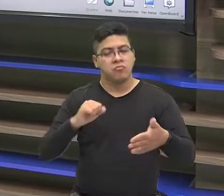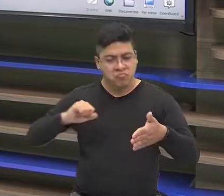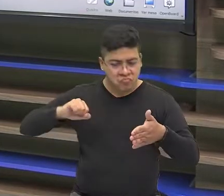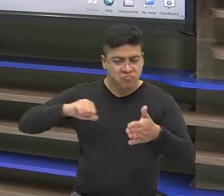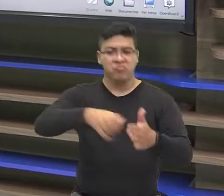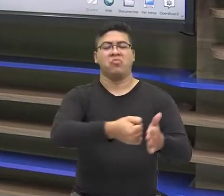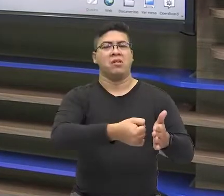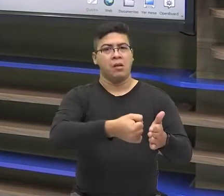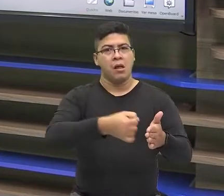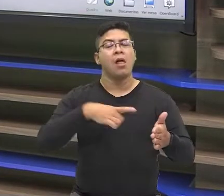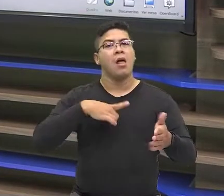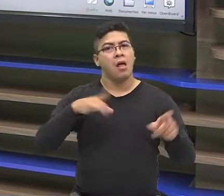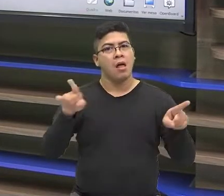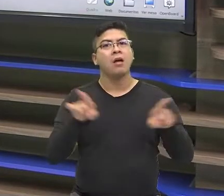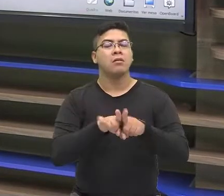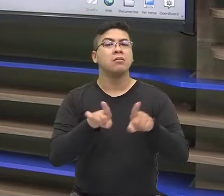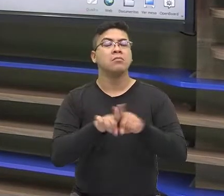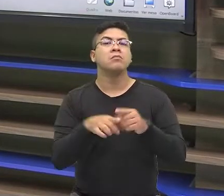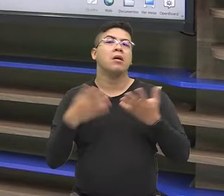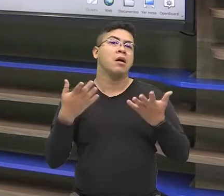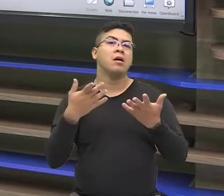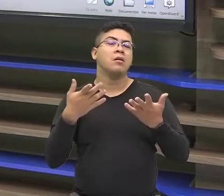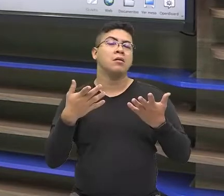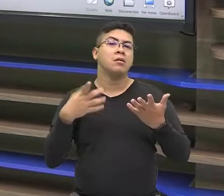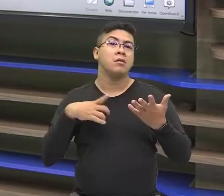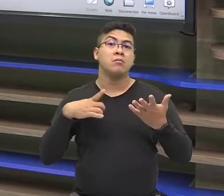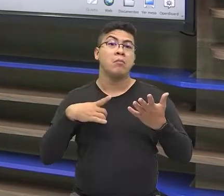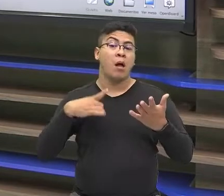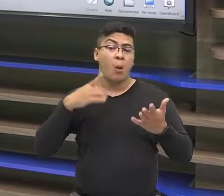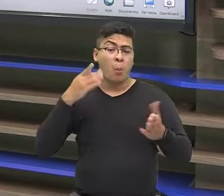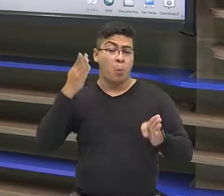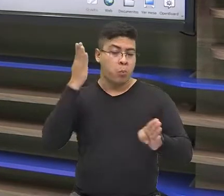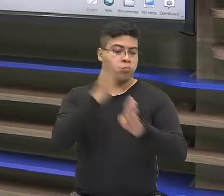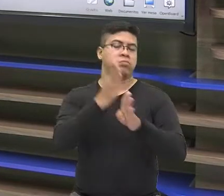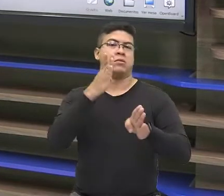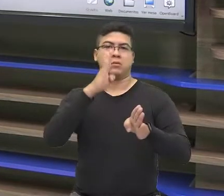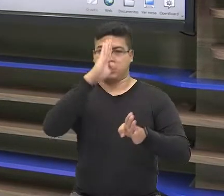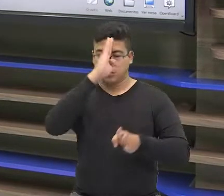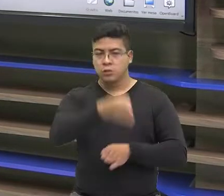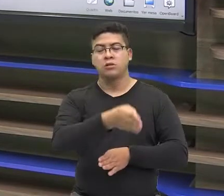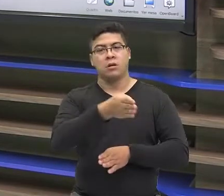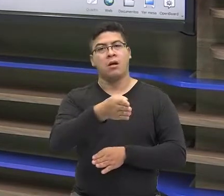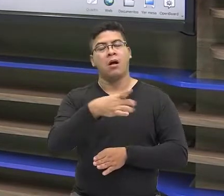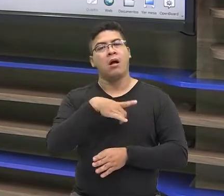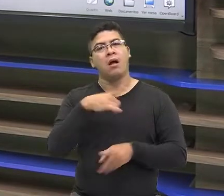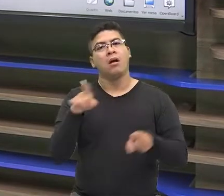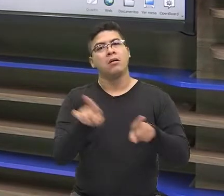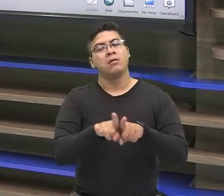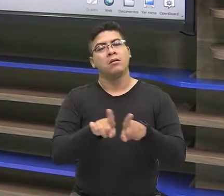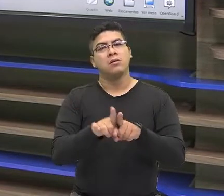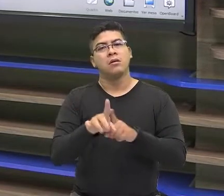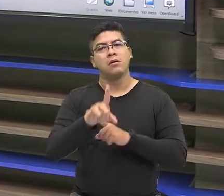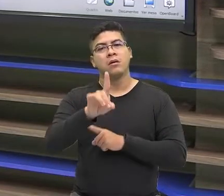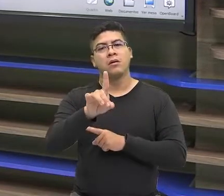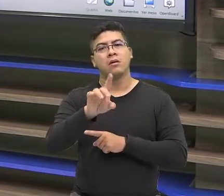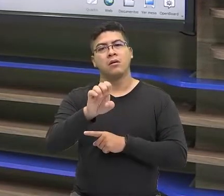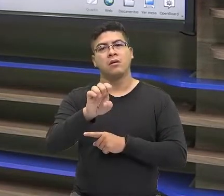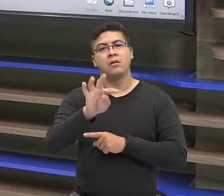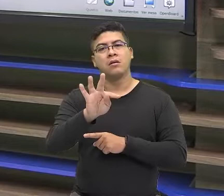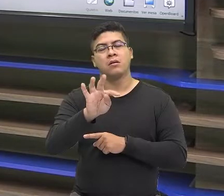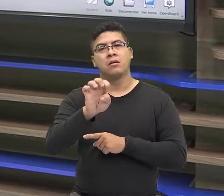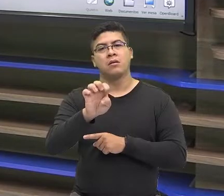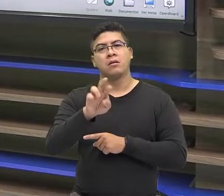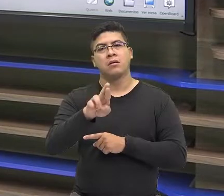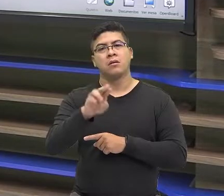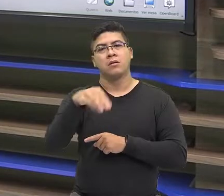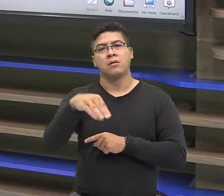ali a situação do positivismo, do determinismo, principalmente. Determinismo que determinava,